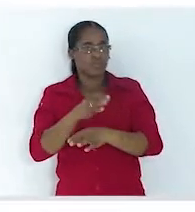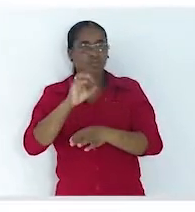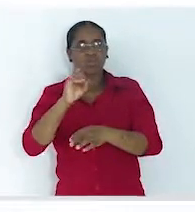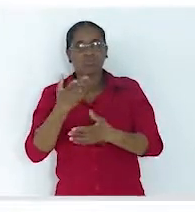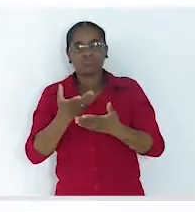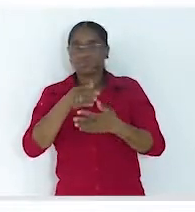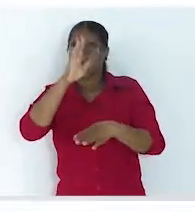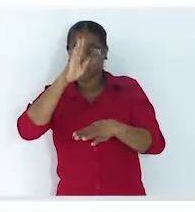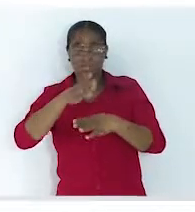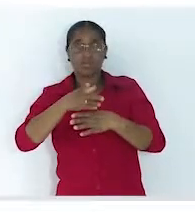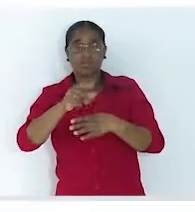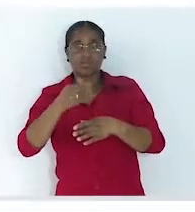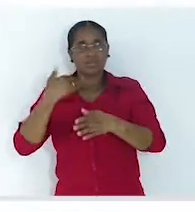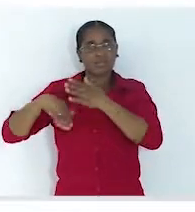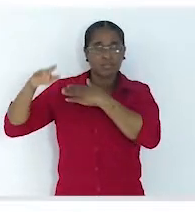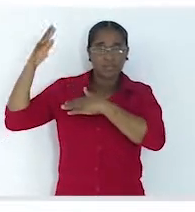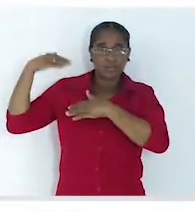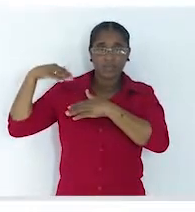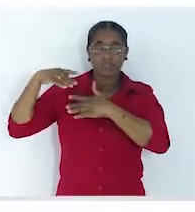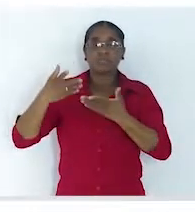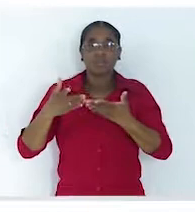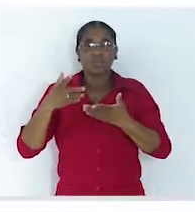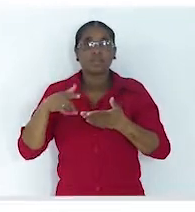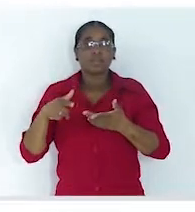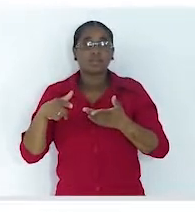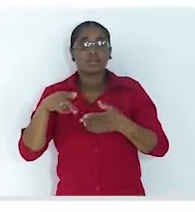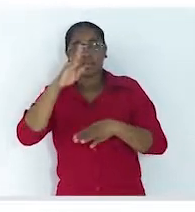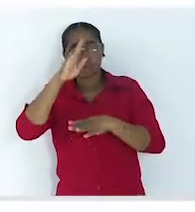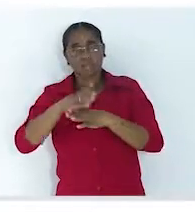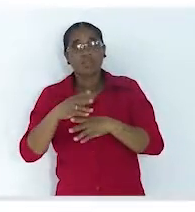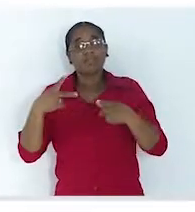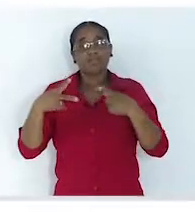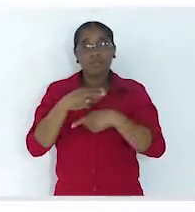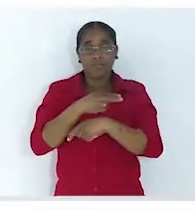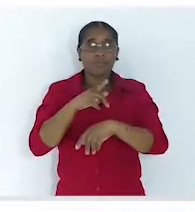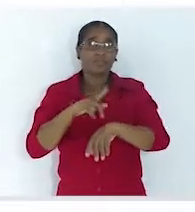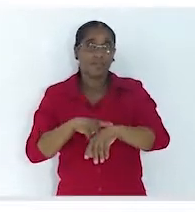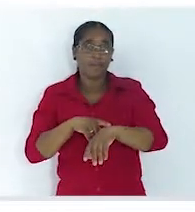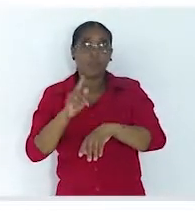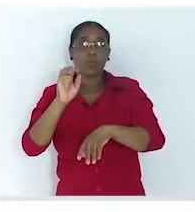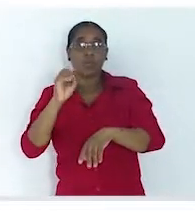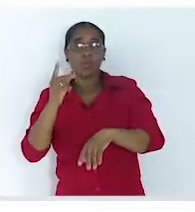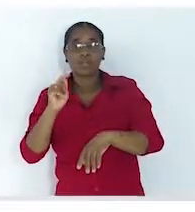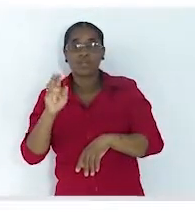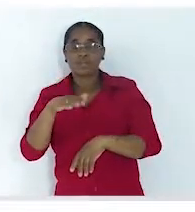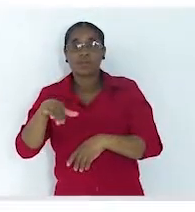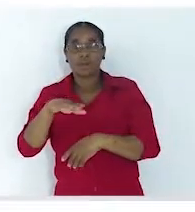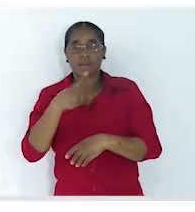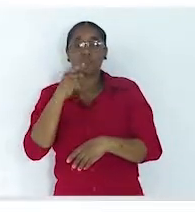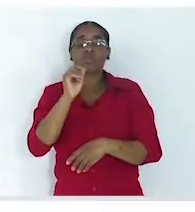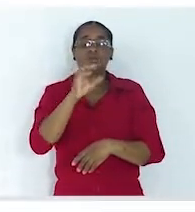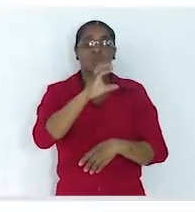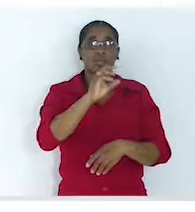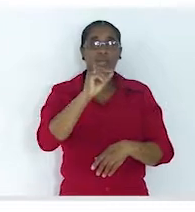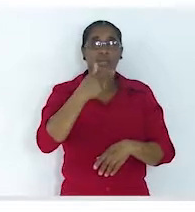factos que decorreram ou decorrem num determinado intervalo de tempo ou espaço é aquilo que nós chamamos categoria